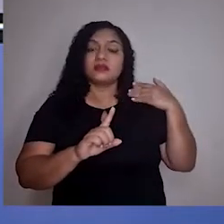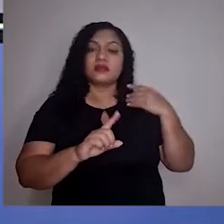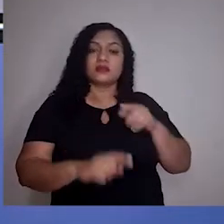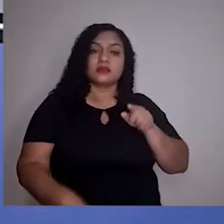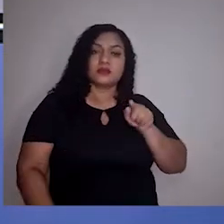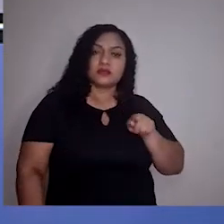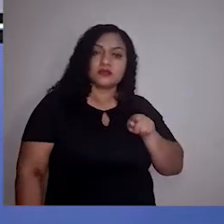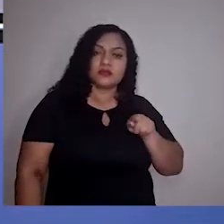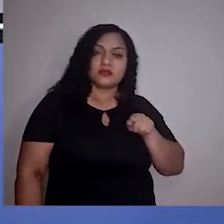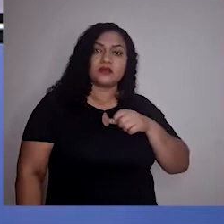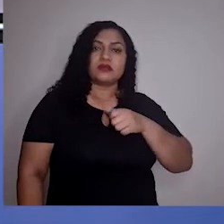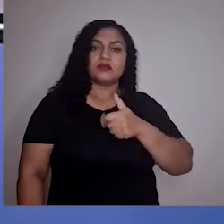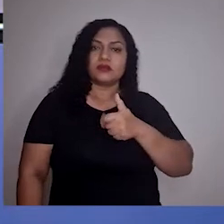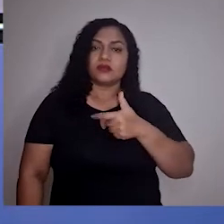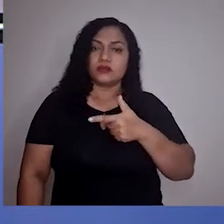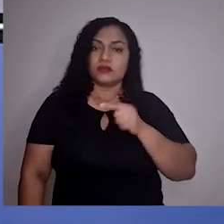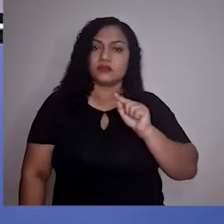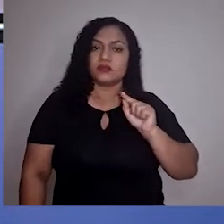os 12.100.